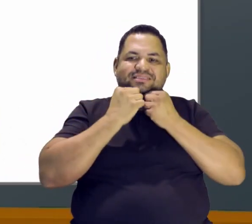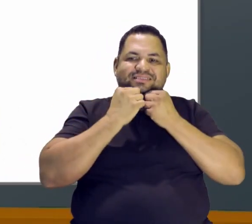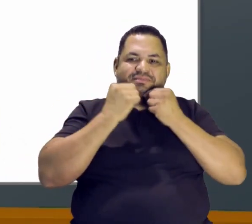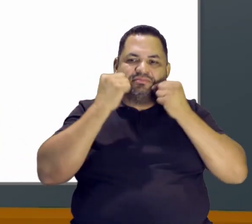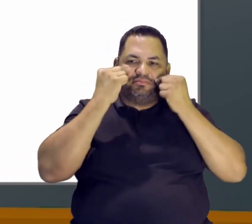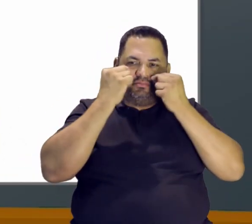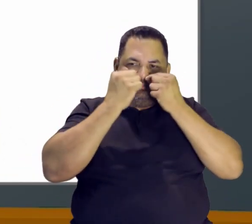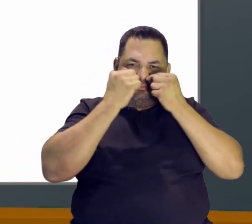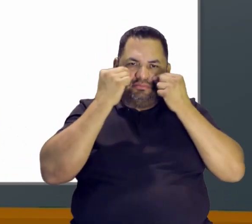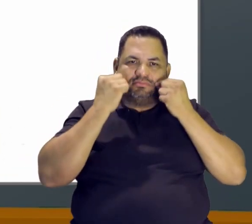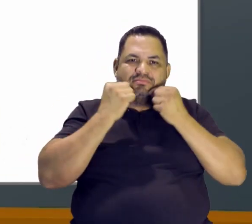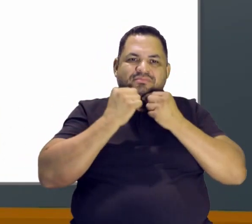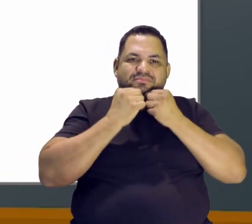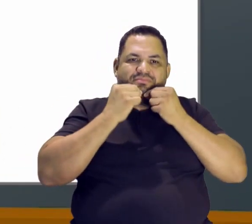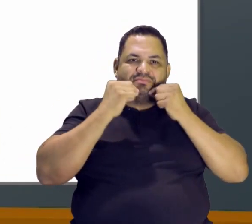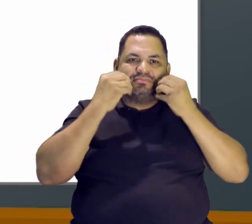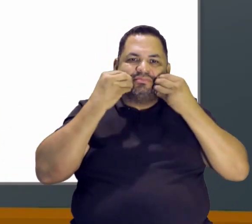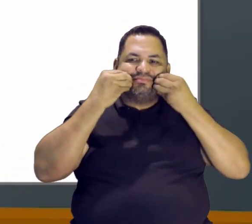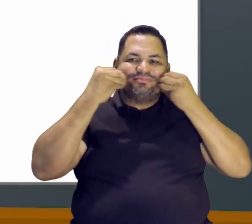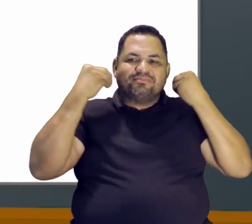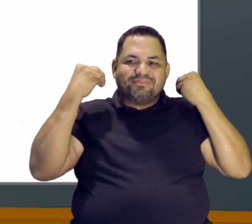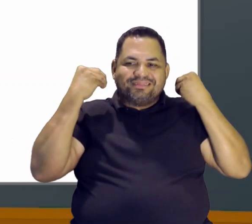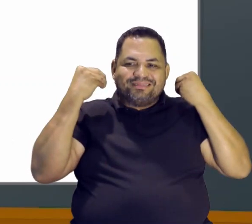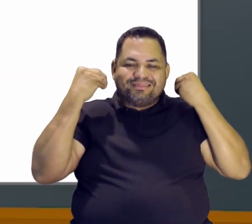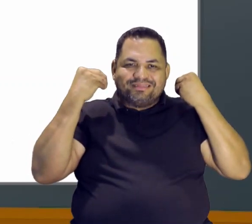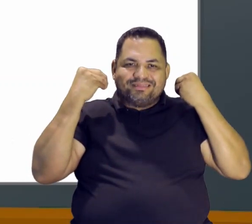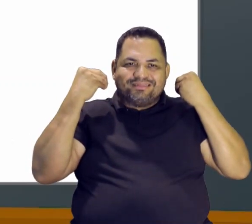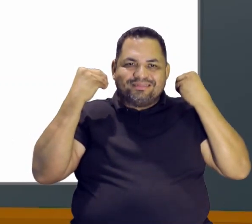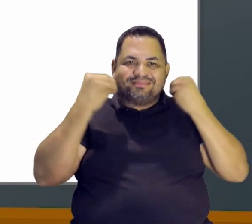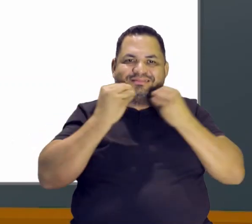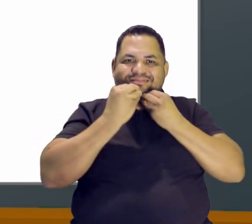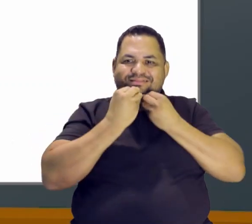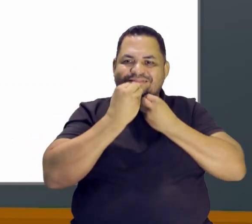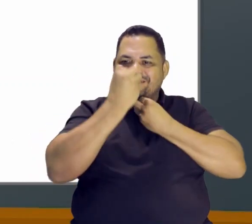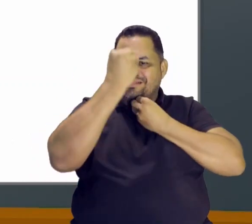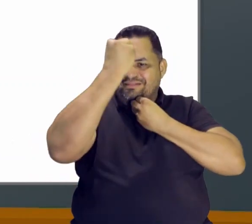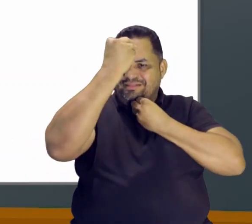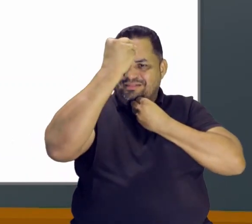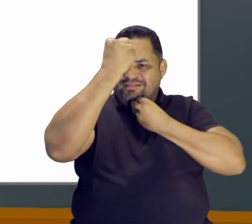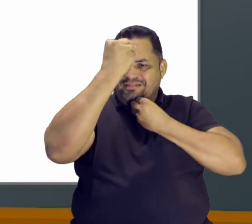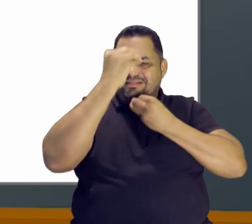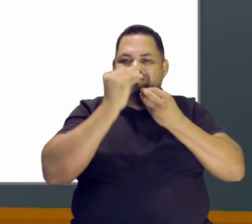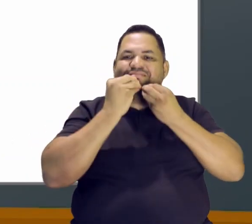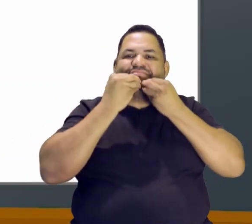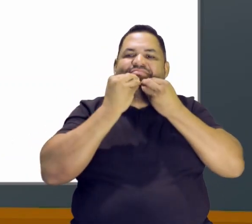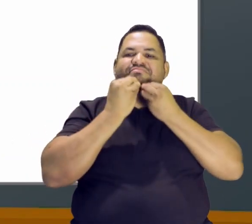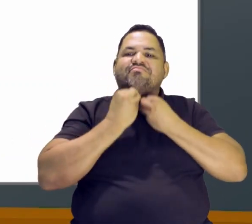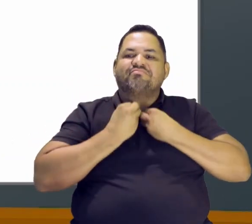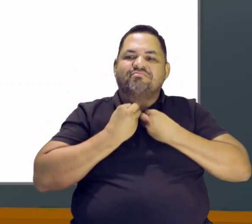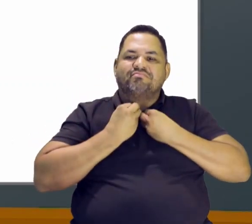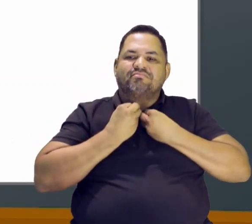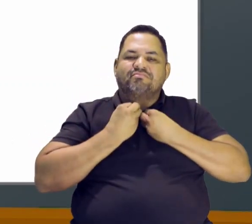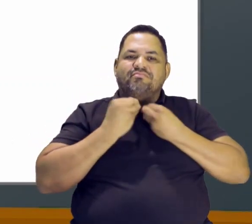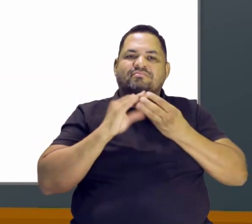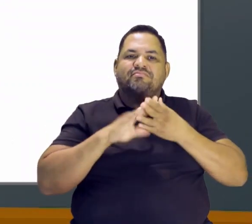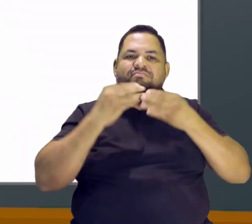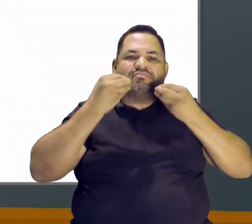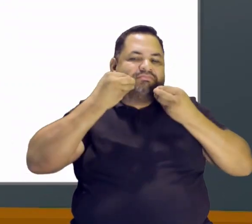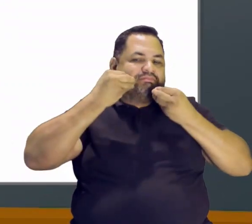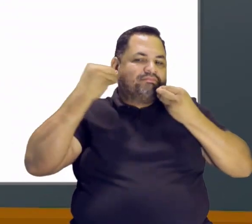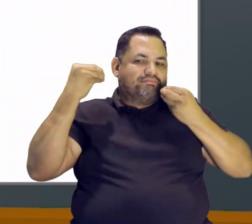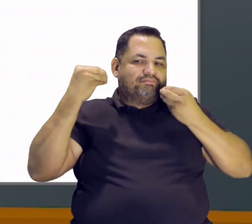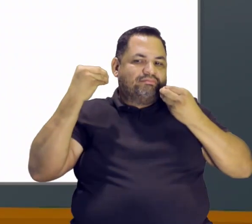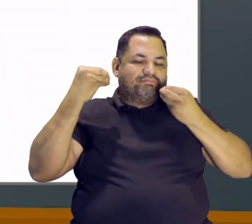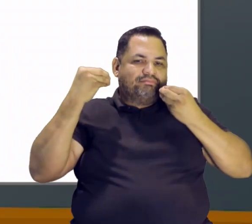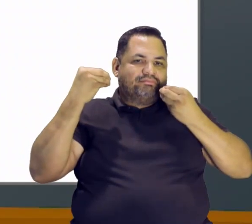Então, eu tenho músculos que vão puxar para o lado, eu tenho músculos que vão puxar para cima e para baixo, que vão puxar aqui